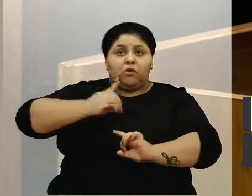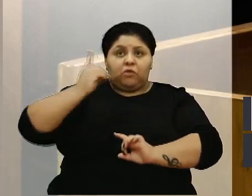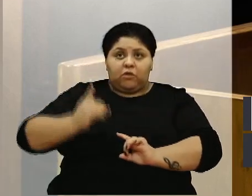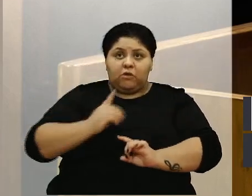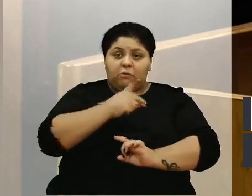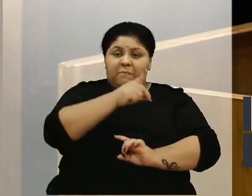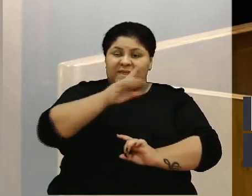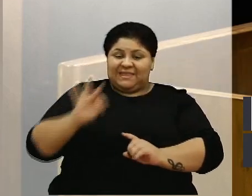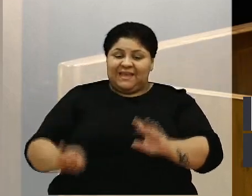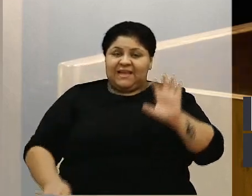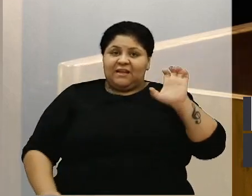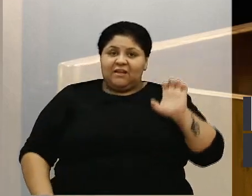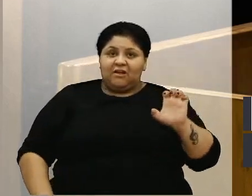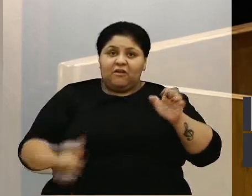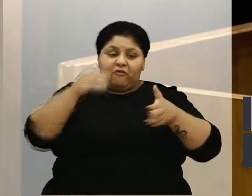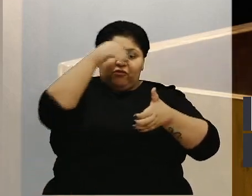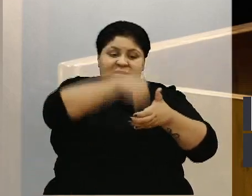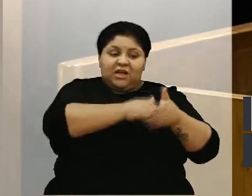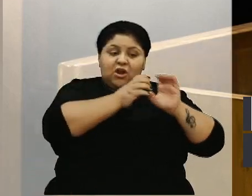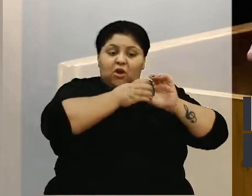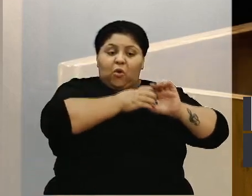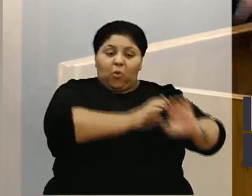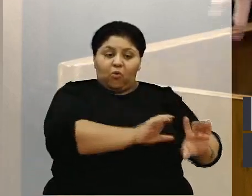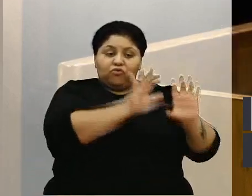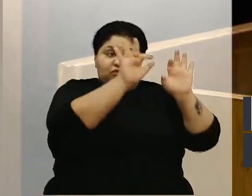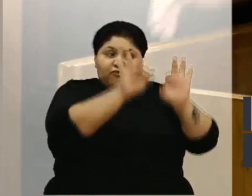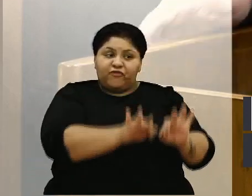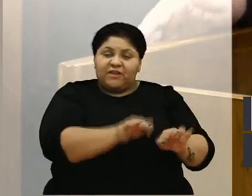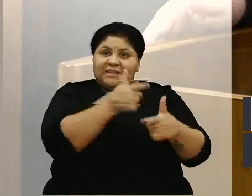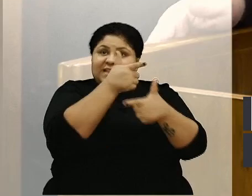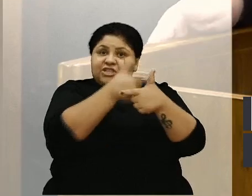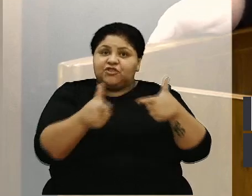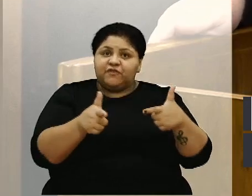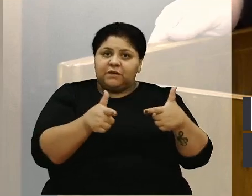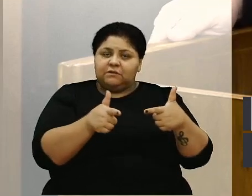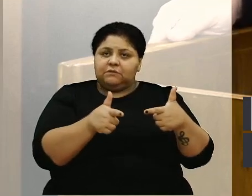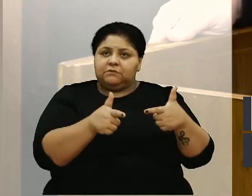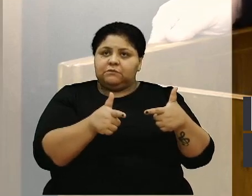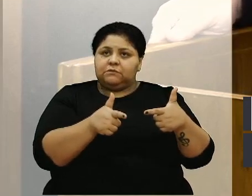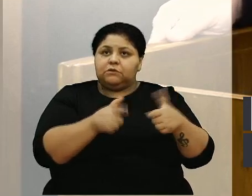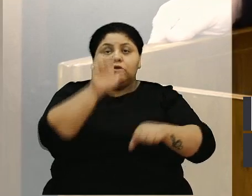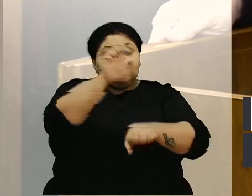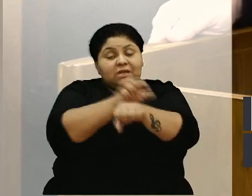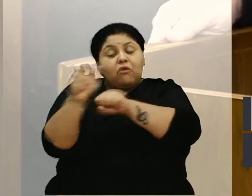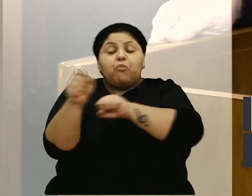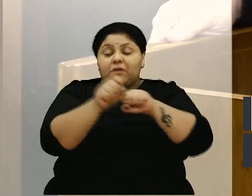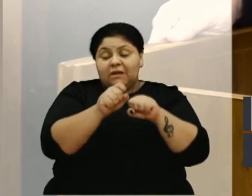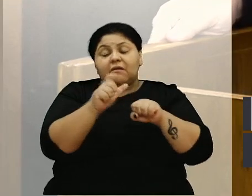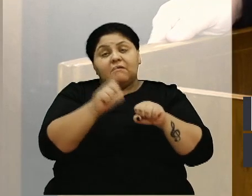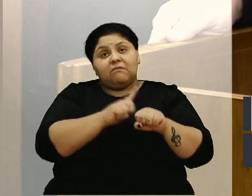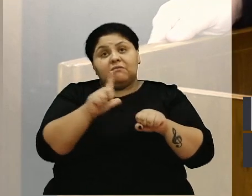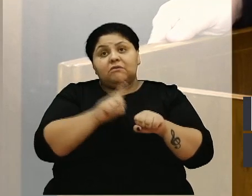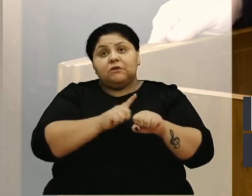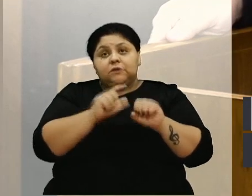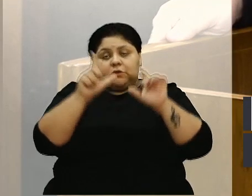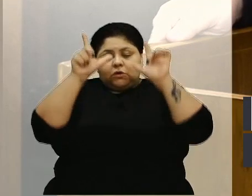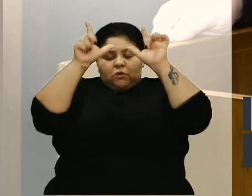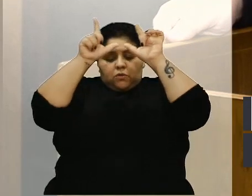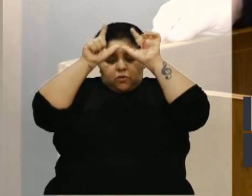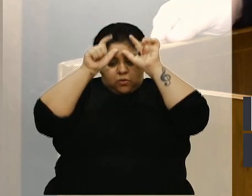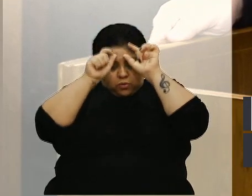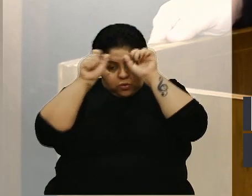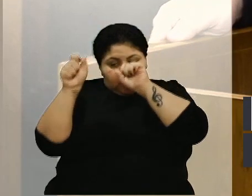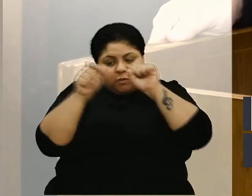da esquerda, votaram contra a anistia de 36 parcelas, onde o estado poderia ter um fôlego para poder